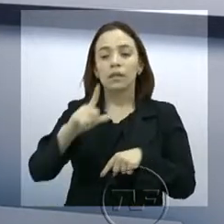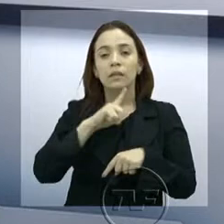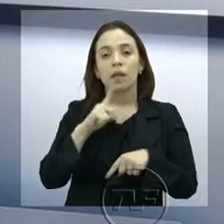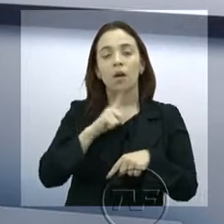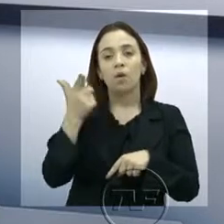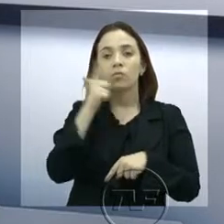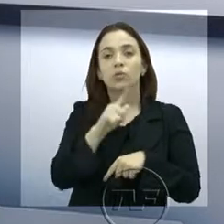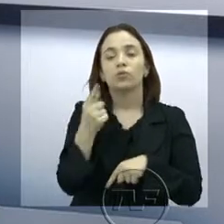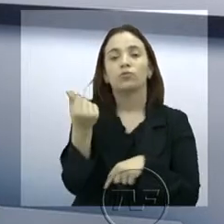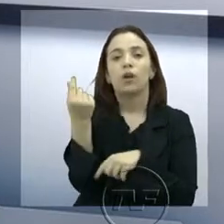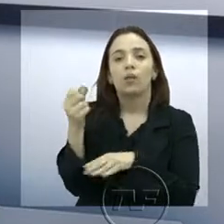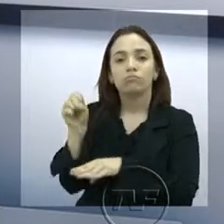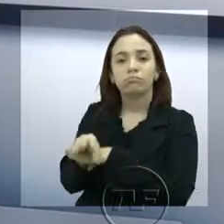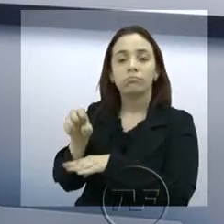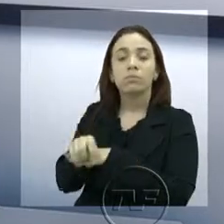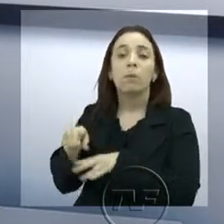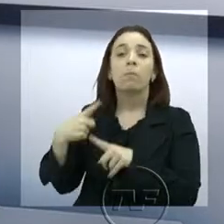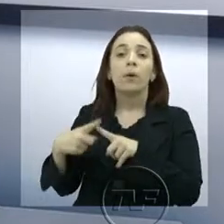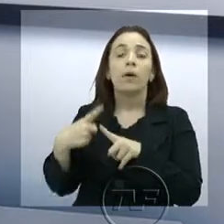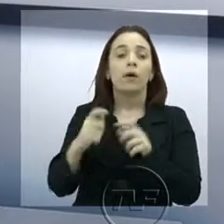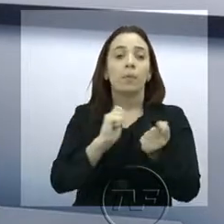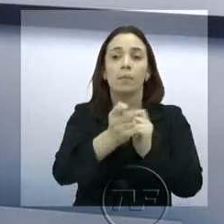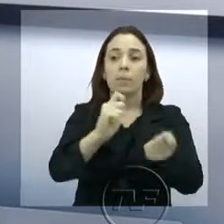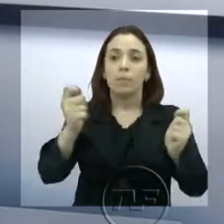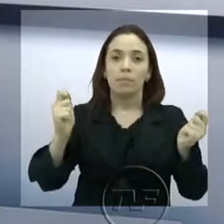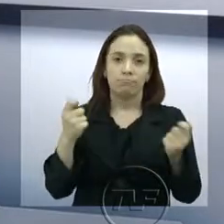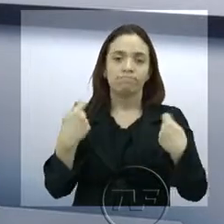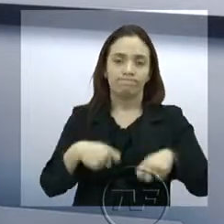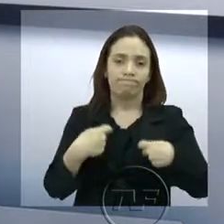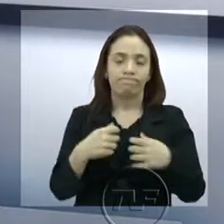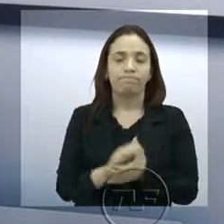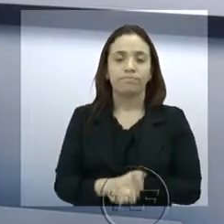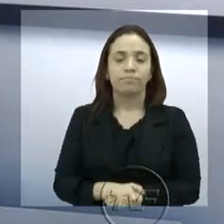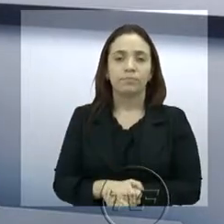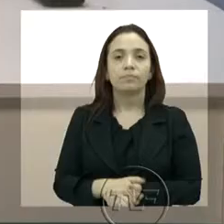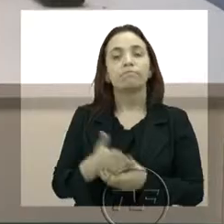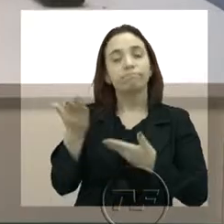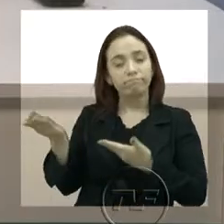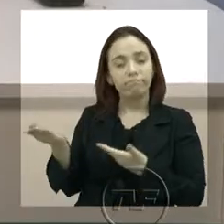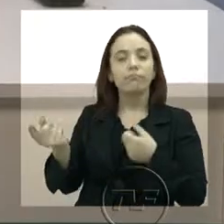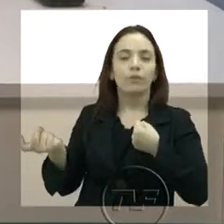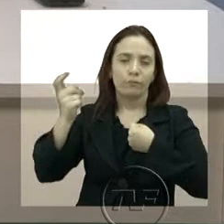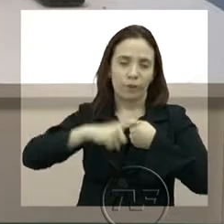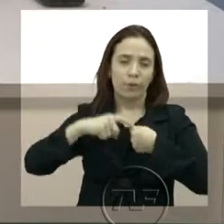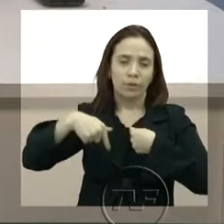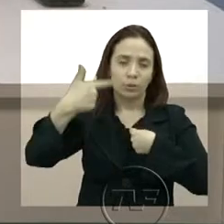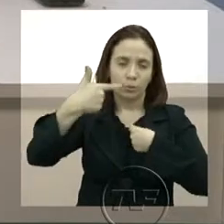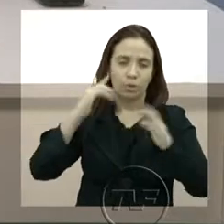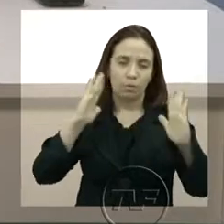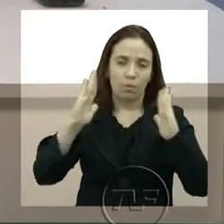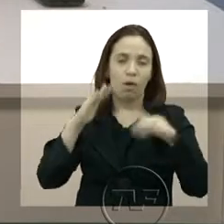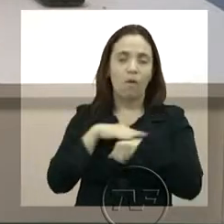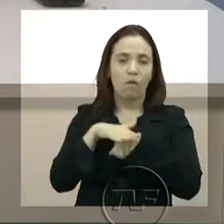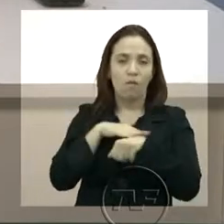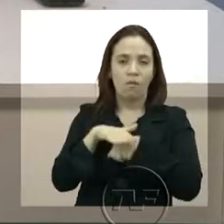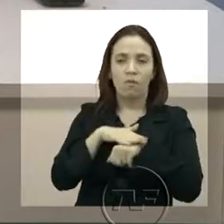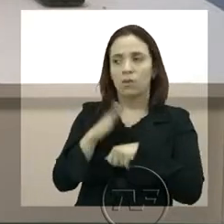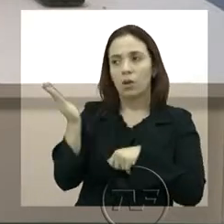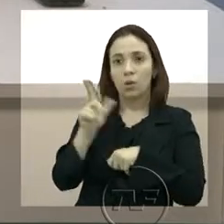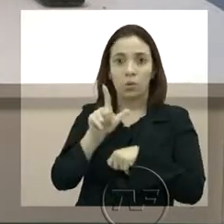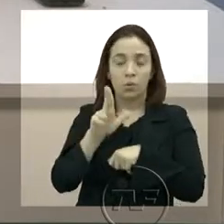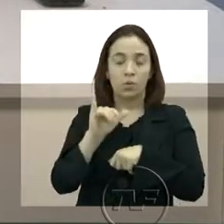para continuar pagando as suas contas. E nesse sentido, eu volto conversando com o consultor político Luiz Cláudio Ferreira